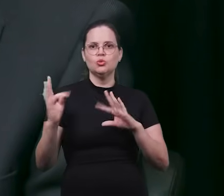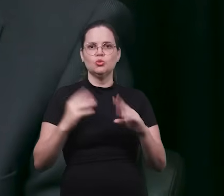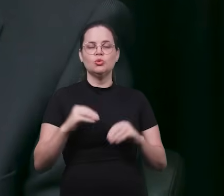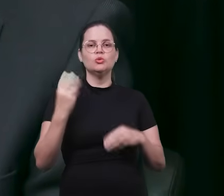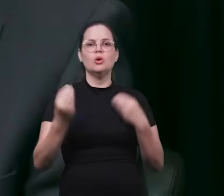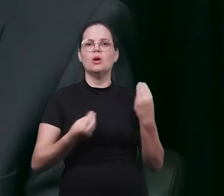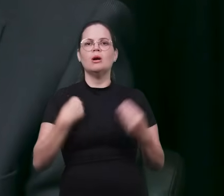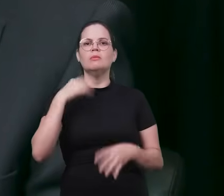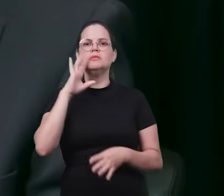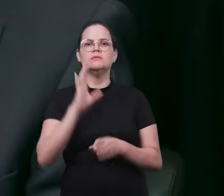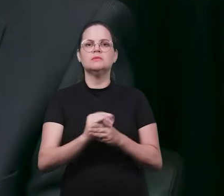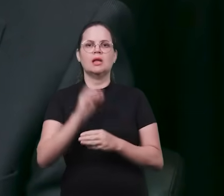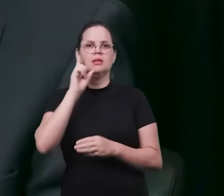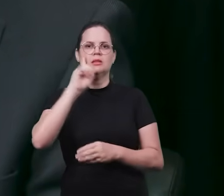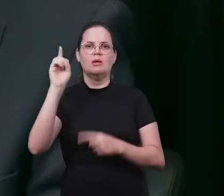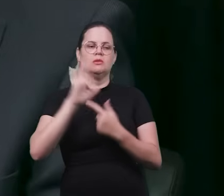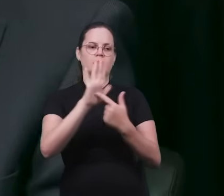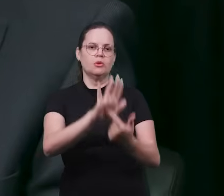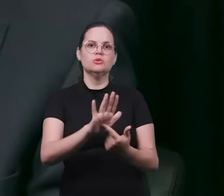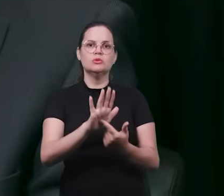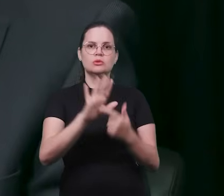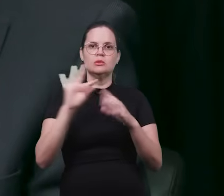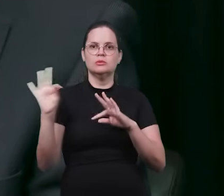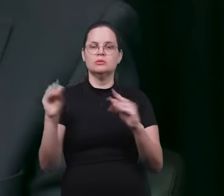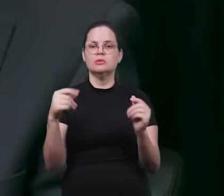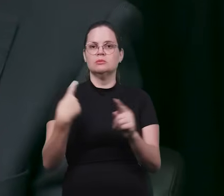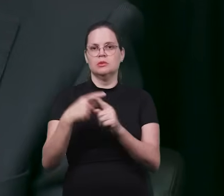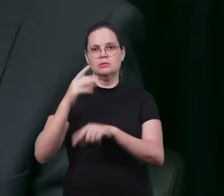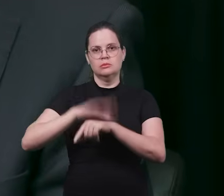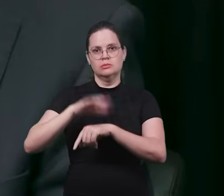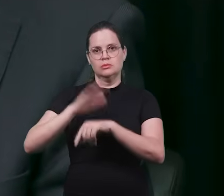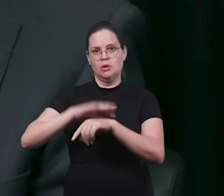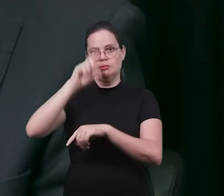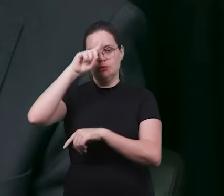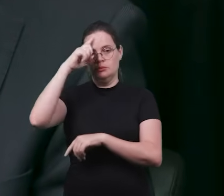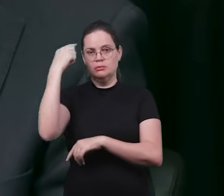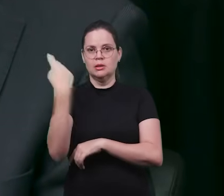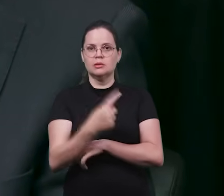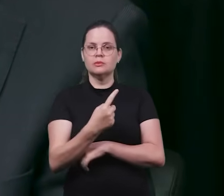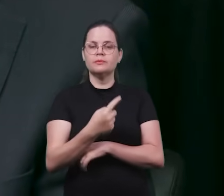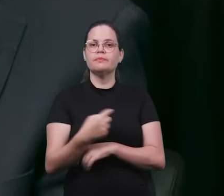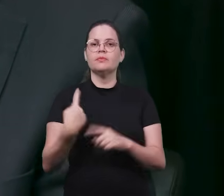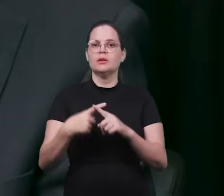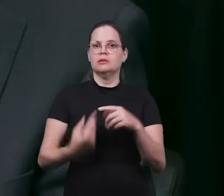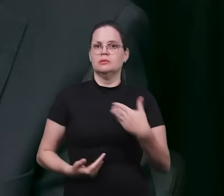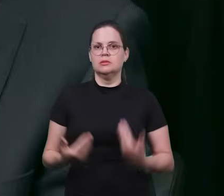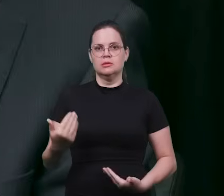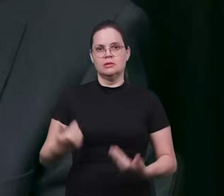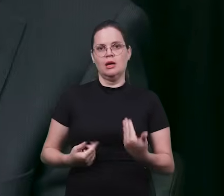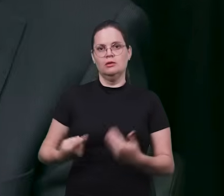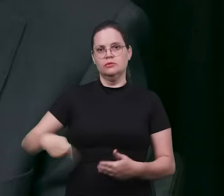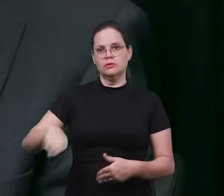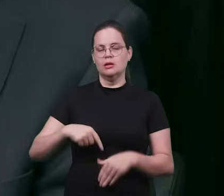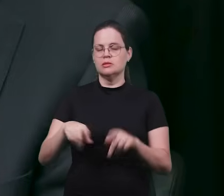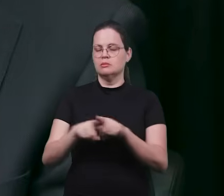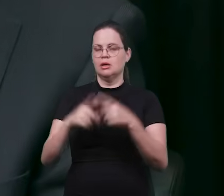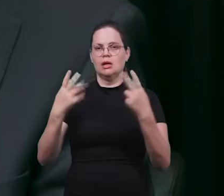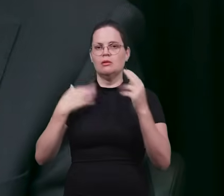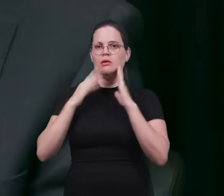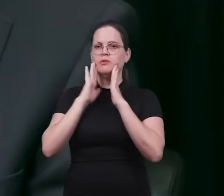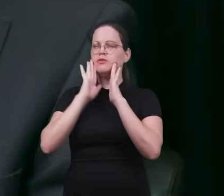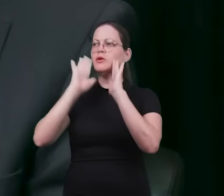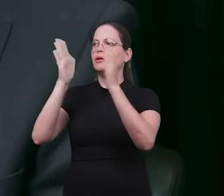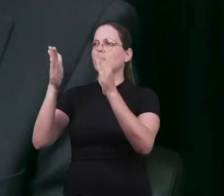aí, ela começa naquilo que Deus estabeleceu. A vida do servo de Deus ela está focada na eternidade, no